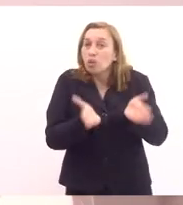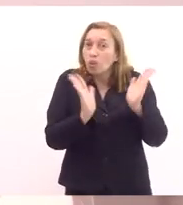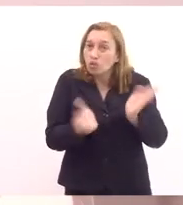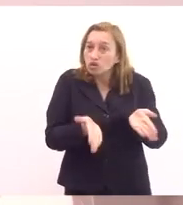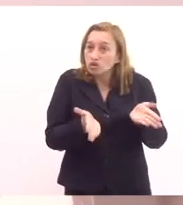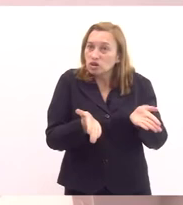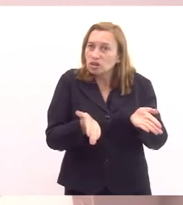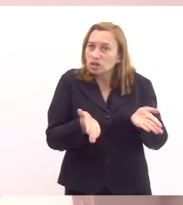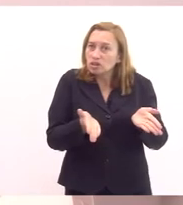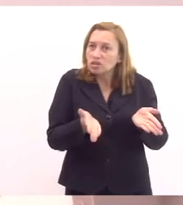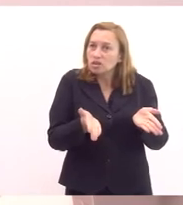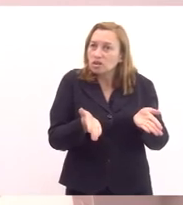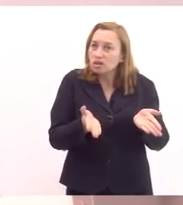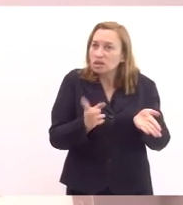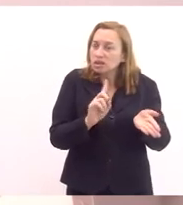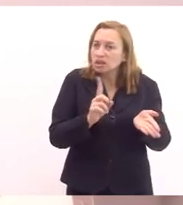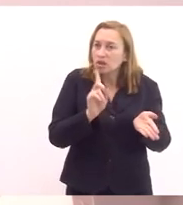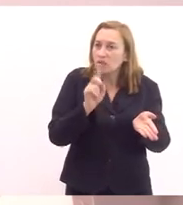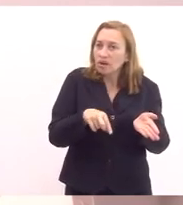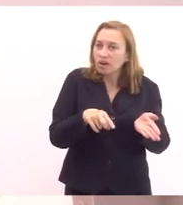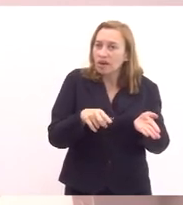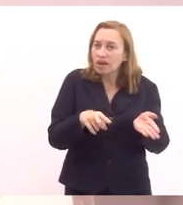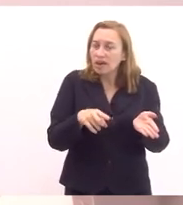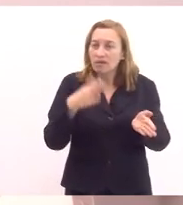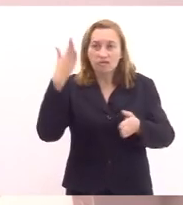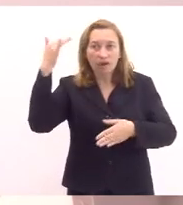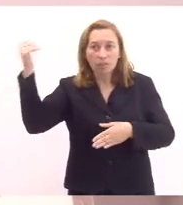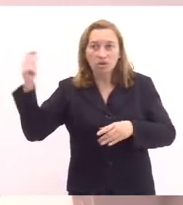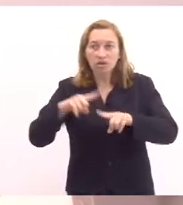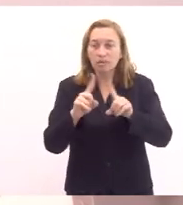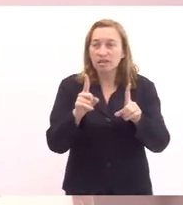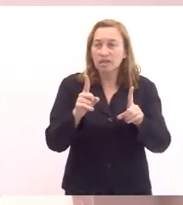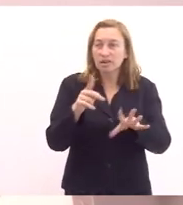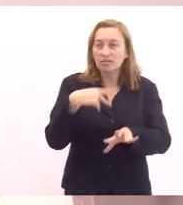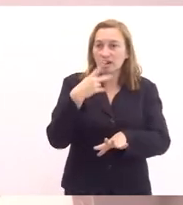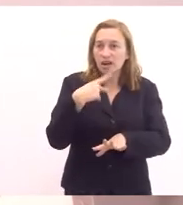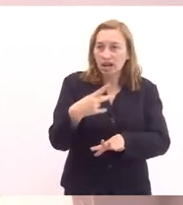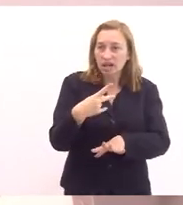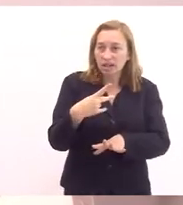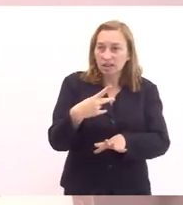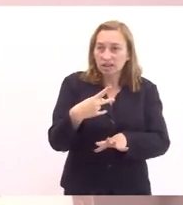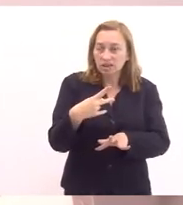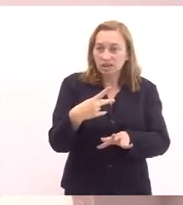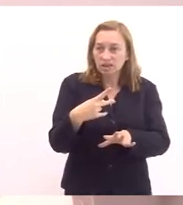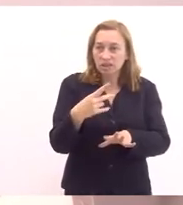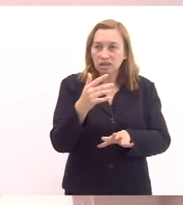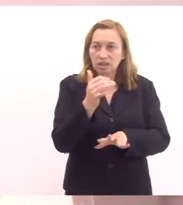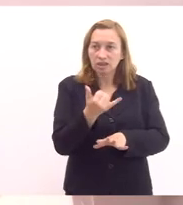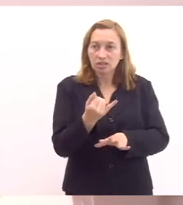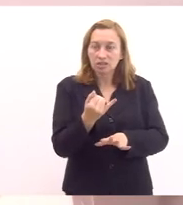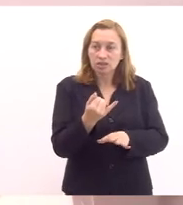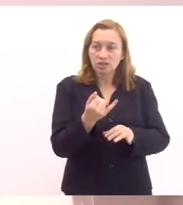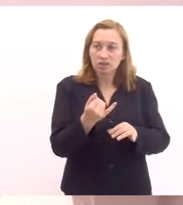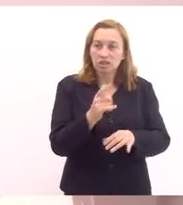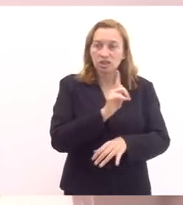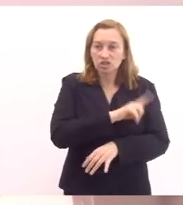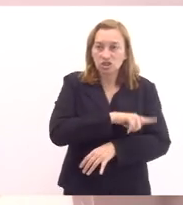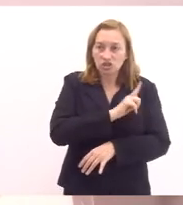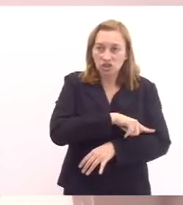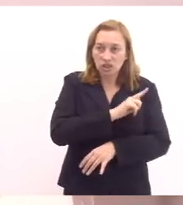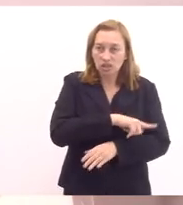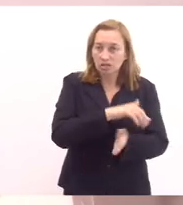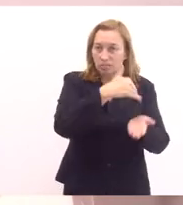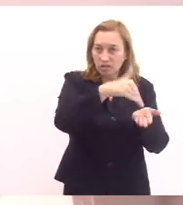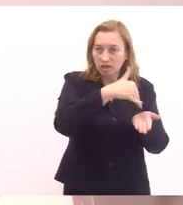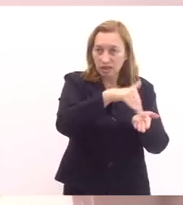ela ela não é nomeada mas ela foi citada no lançamento da caderneta da gestante pelo